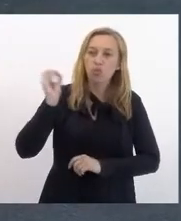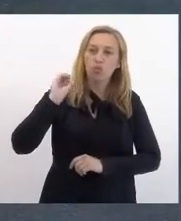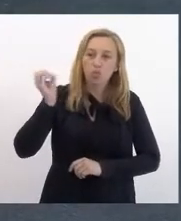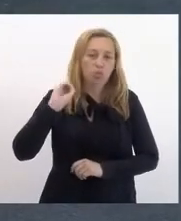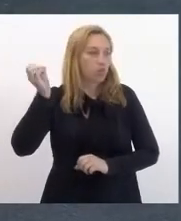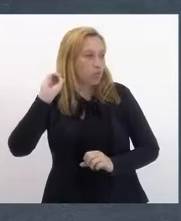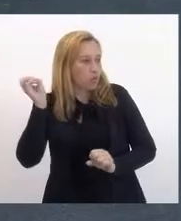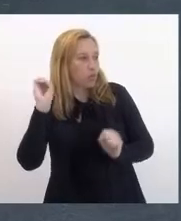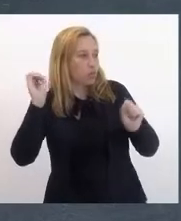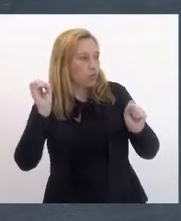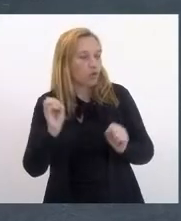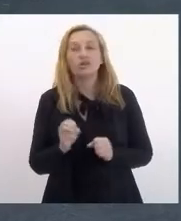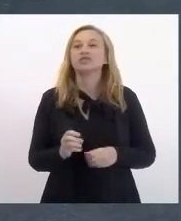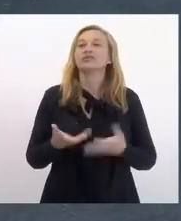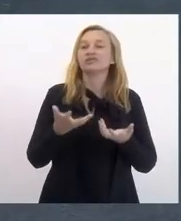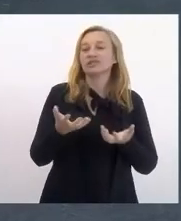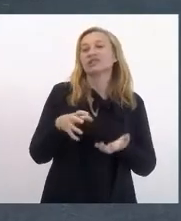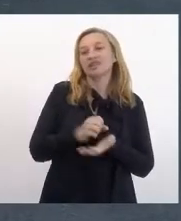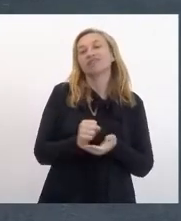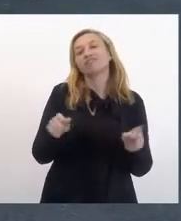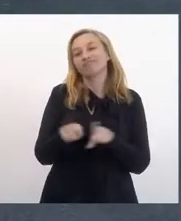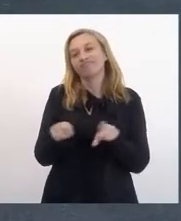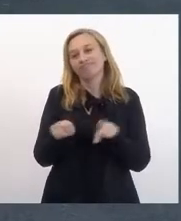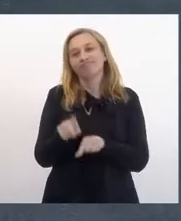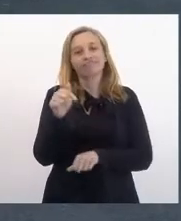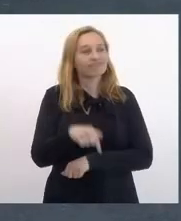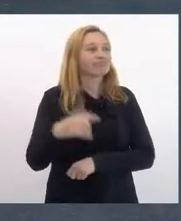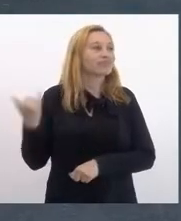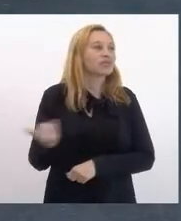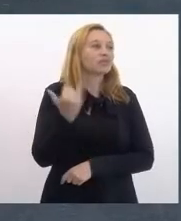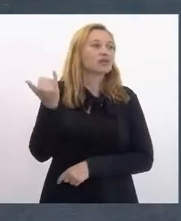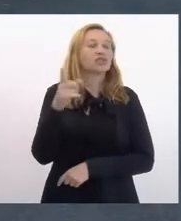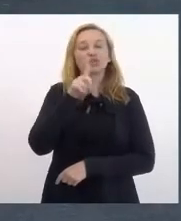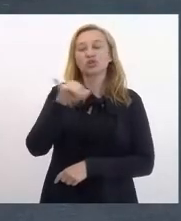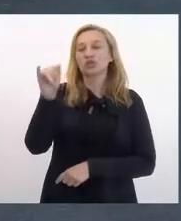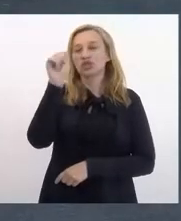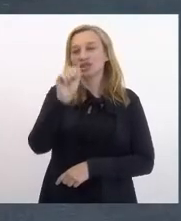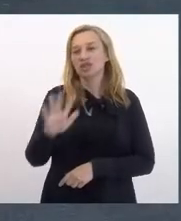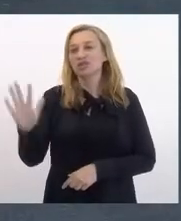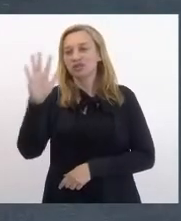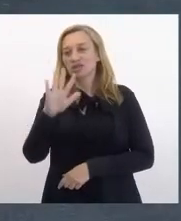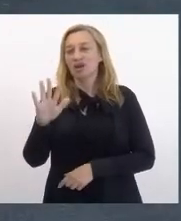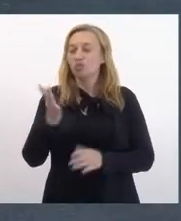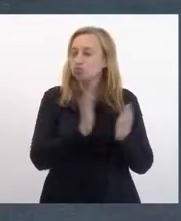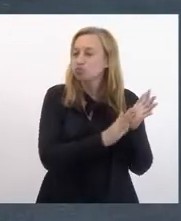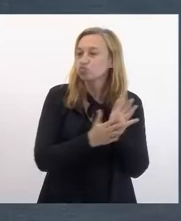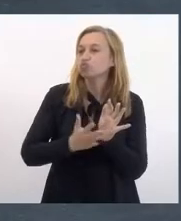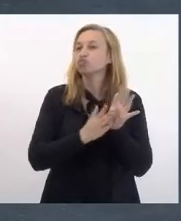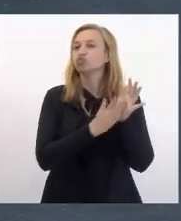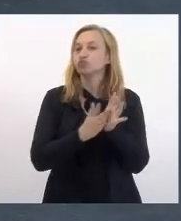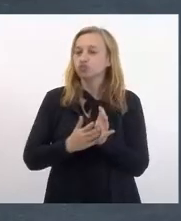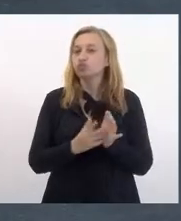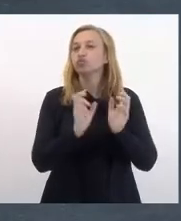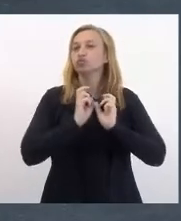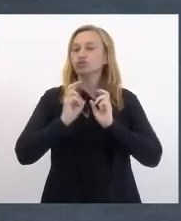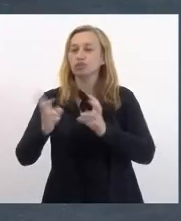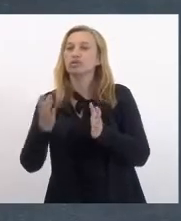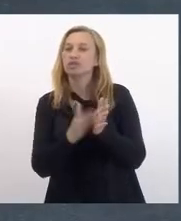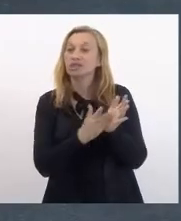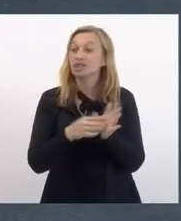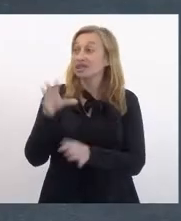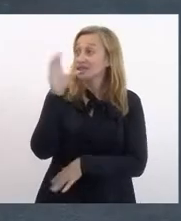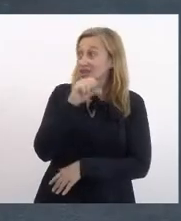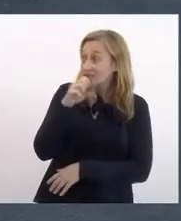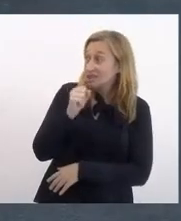ritmo. Então, queria registrar também aqui a importância do Dia Nacional do Samba, a importância do trem do samba nesse sábado, que vai